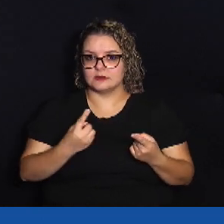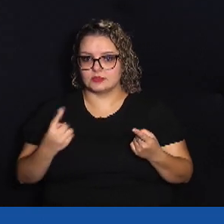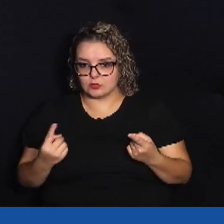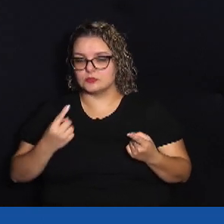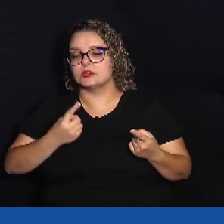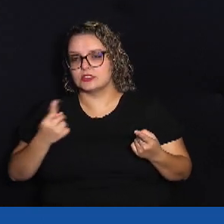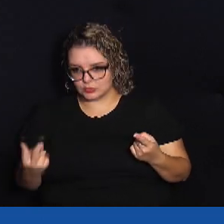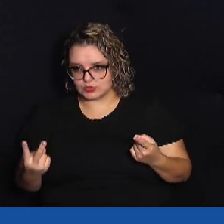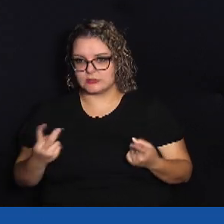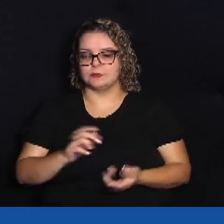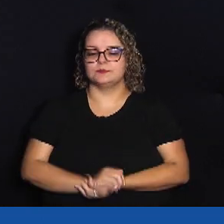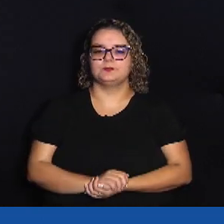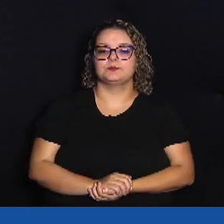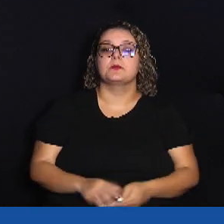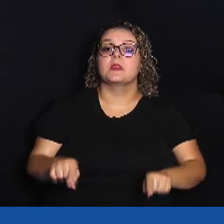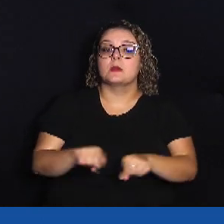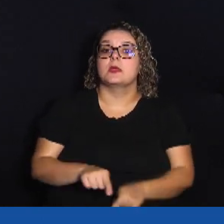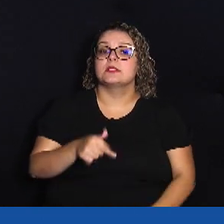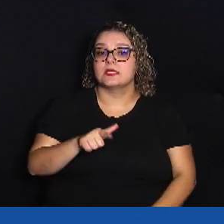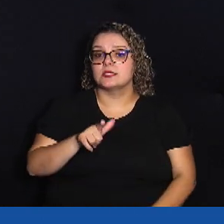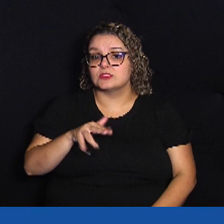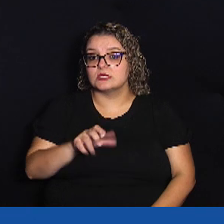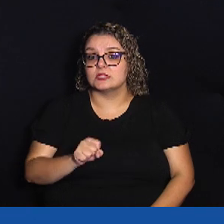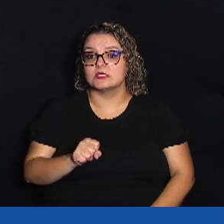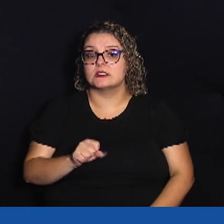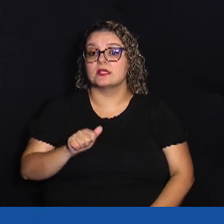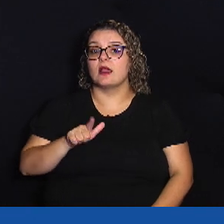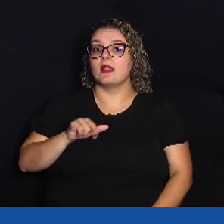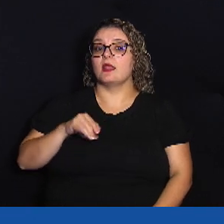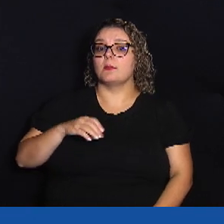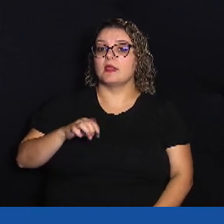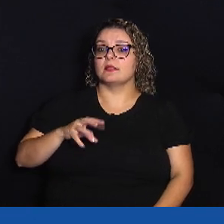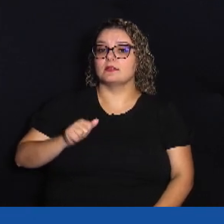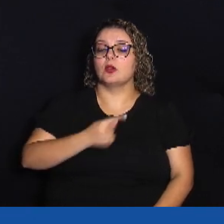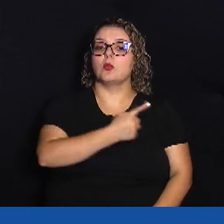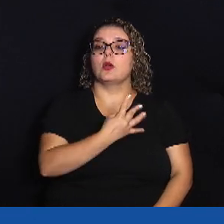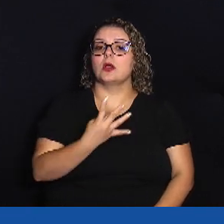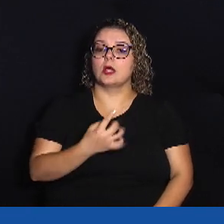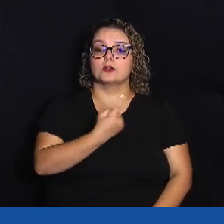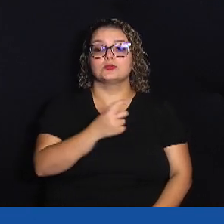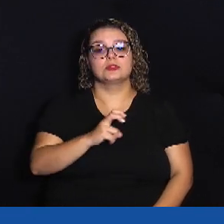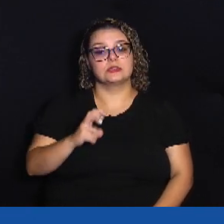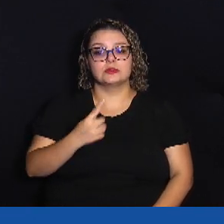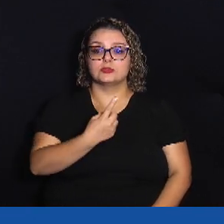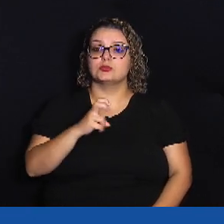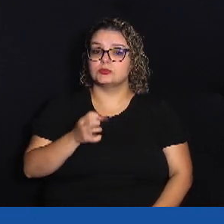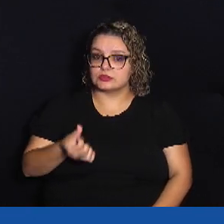brt1 e a brt1 além de sete linhas alimentadoras a14